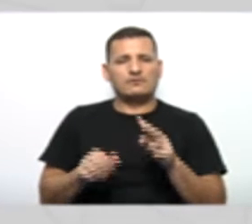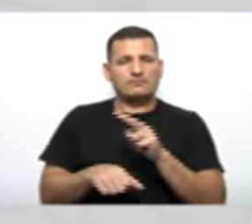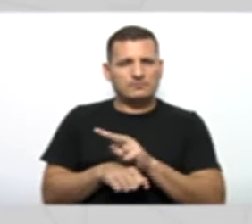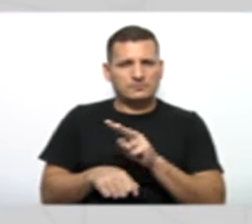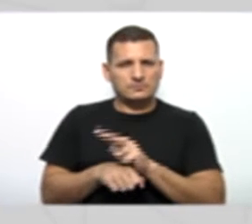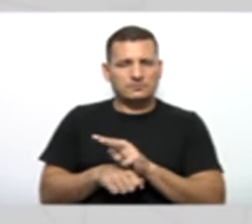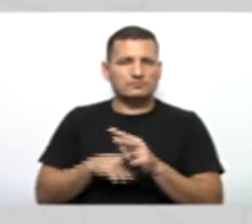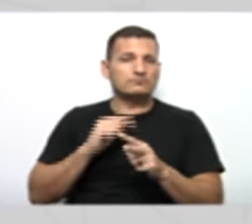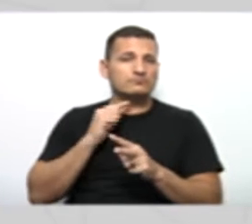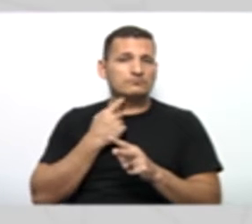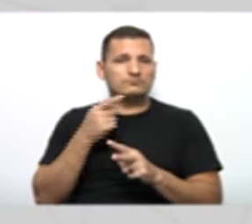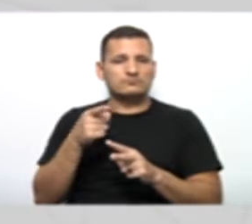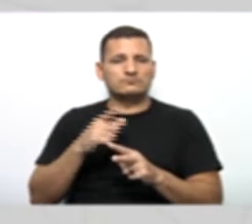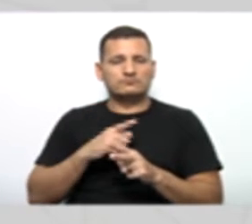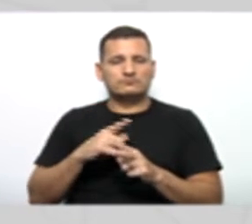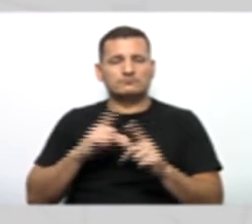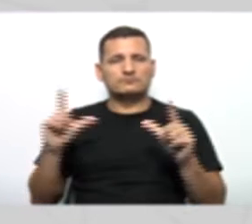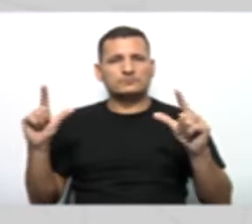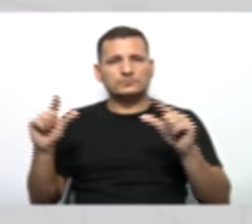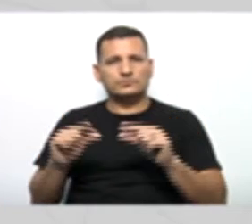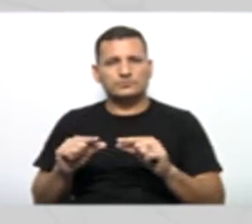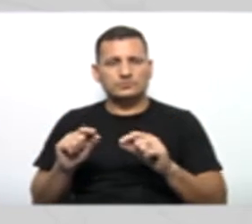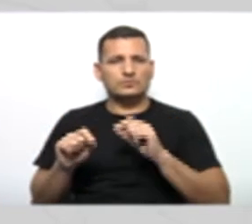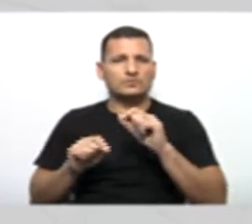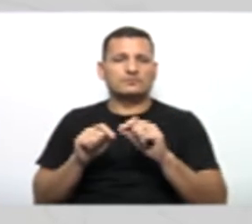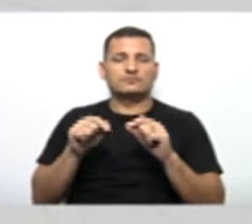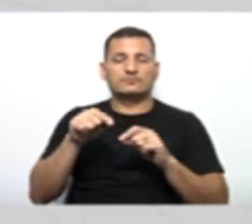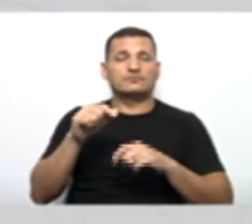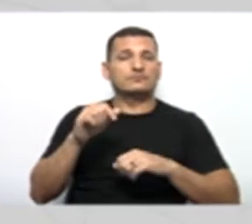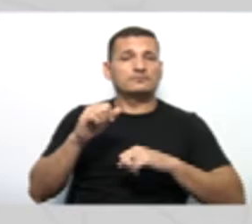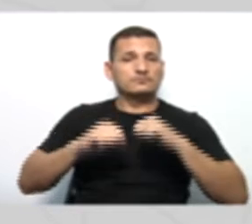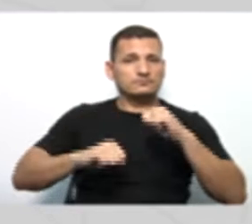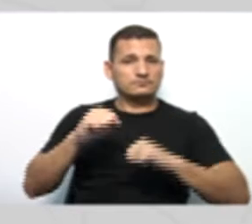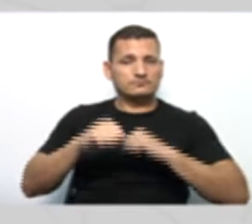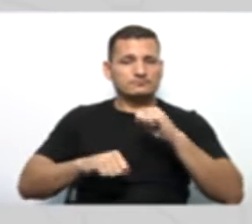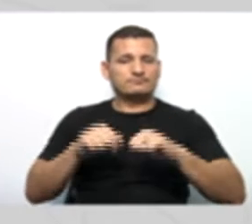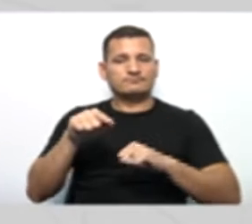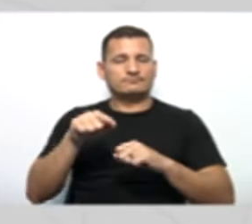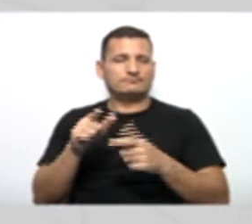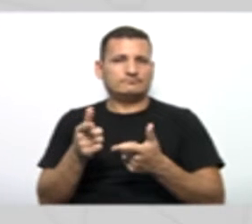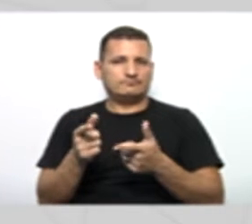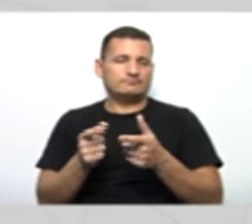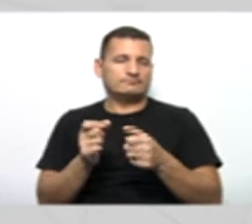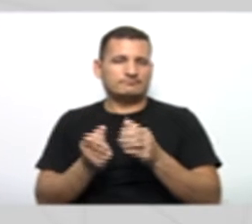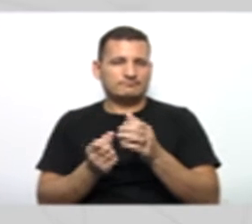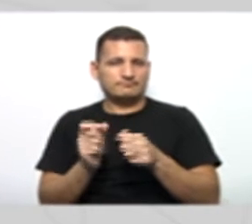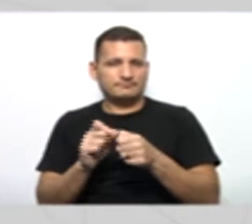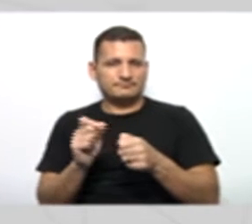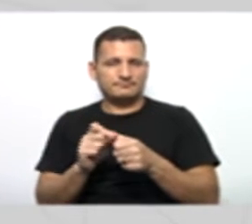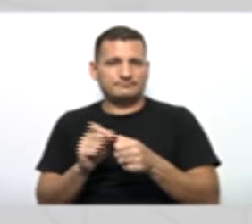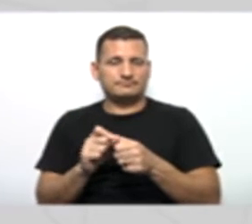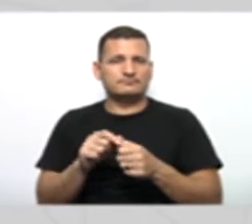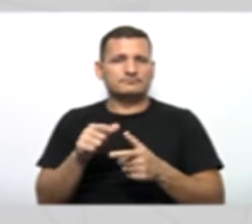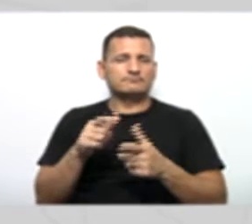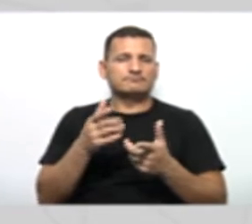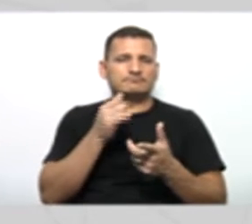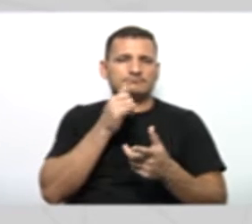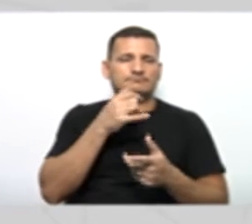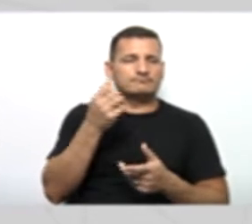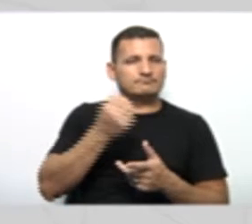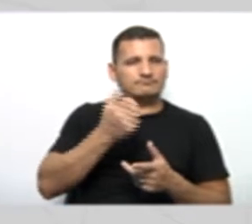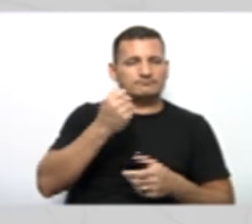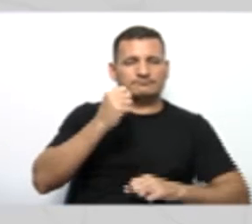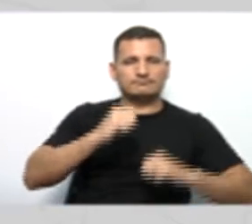ela visa diminuir a quantidade de poluentes que a indústria gera. Então, no caso da indústria de laticínio, ela pode